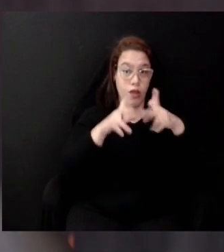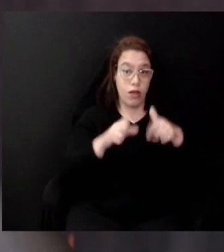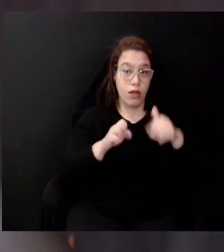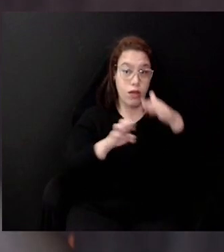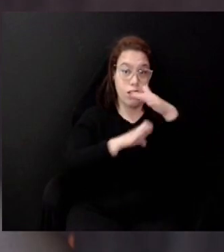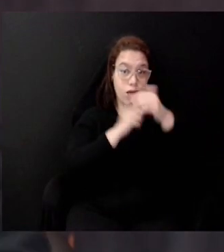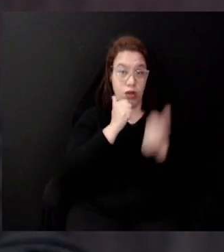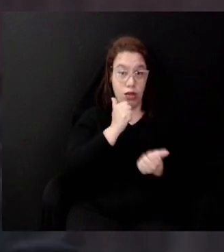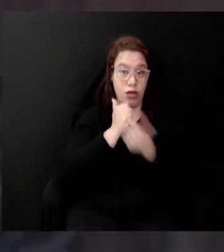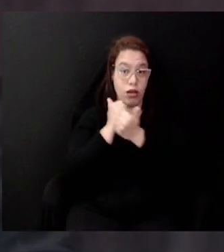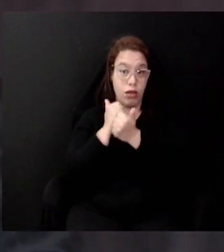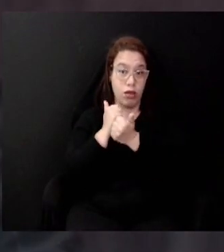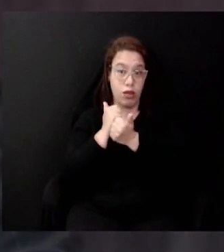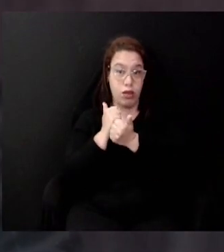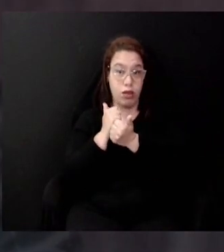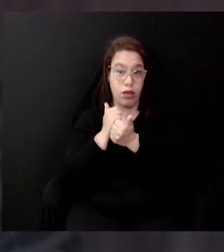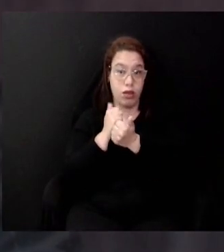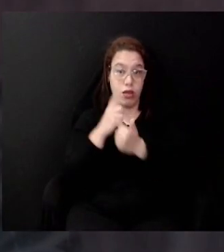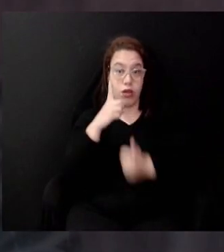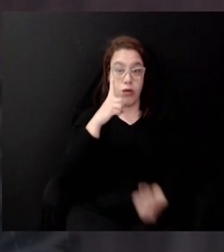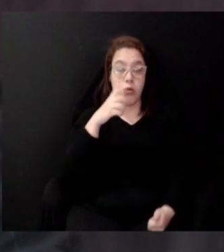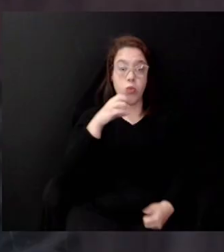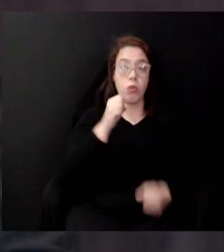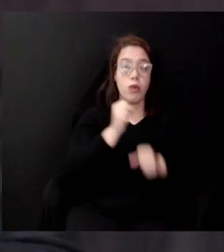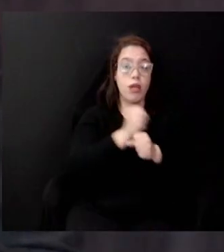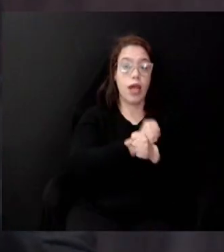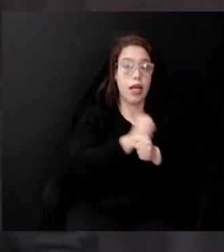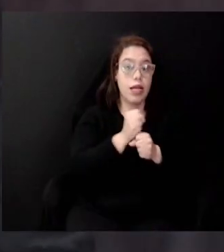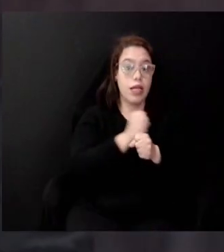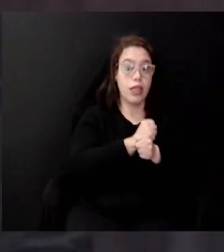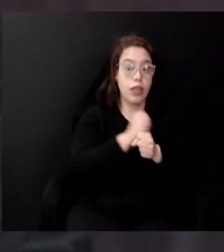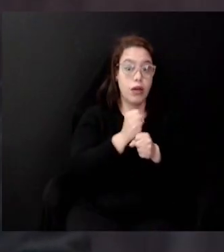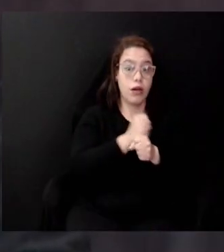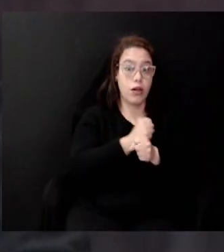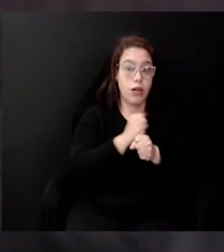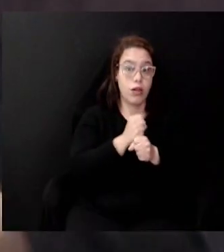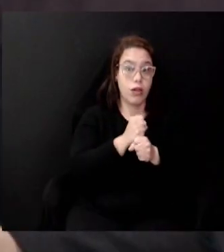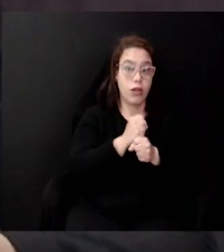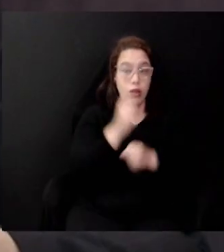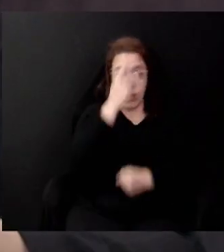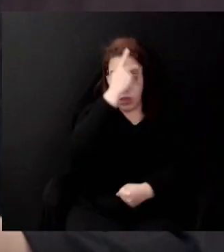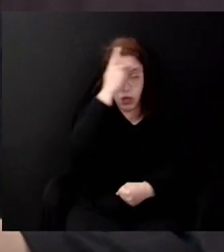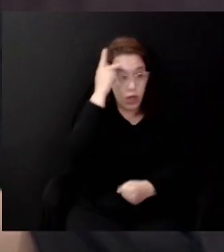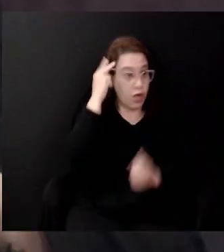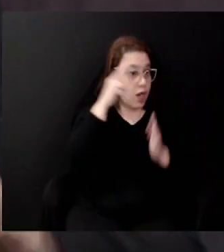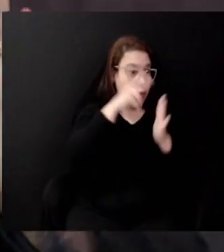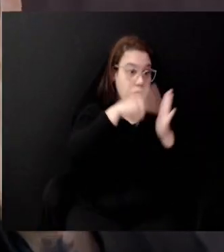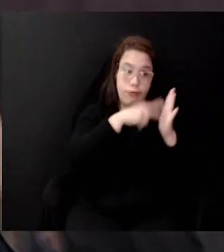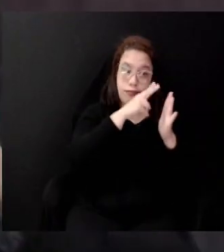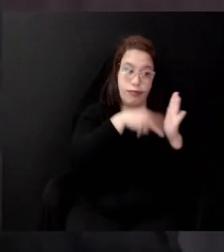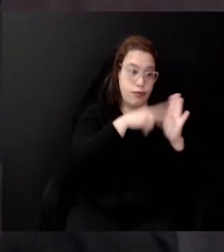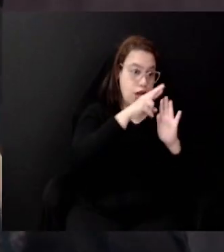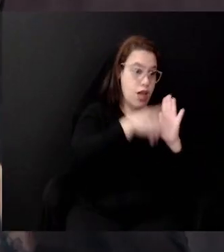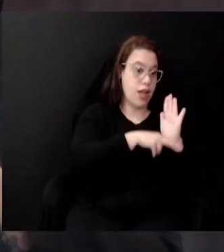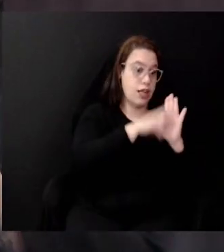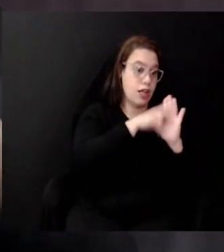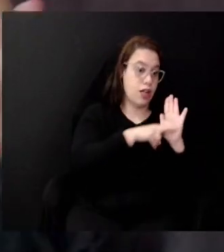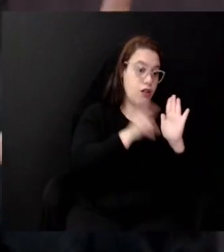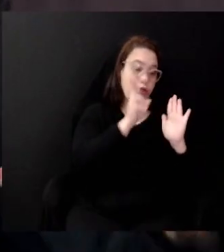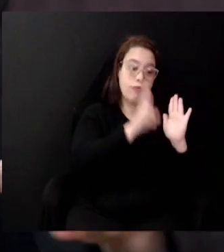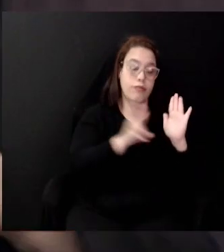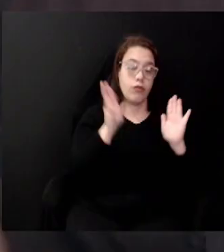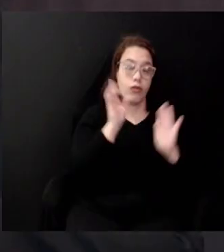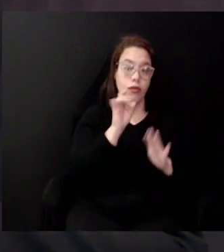daquela empresa por 10 anos. As pessoas não leem os termos de uso, acham que estão só fazendo